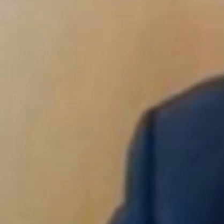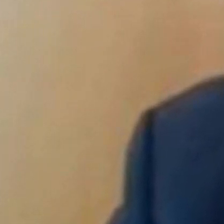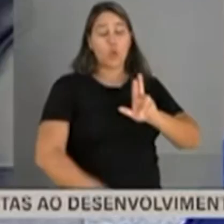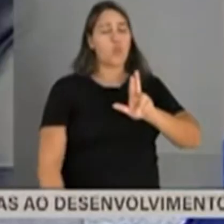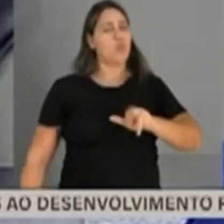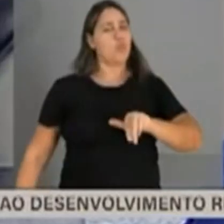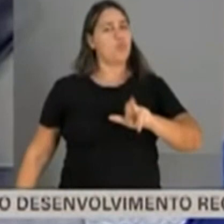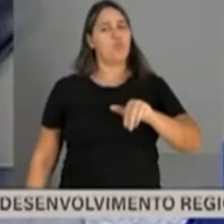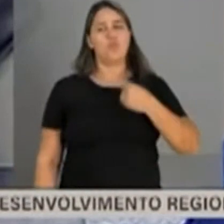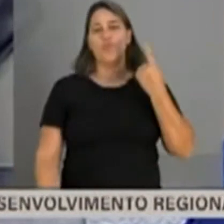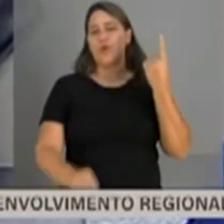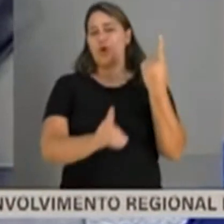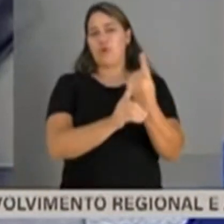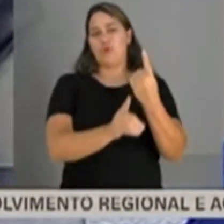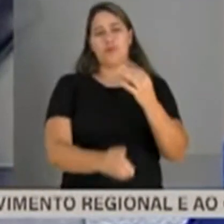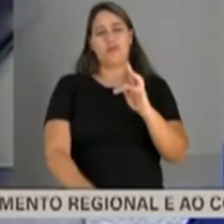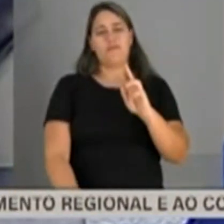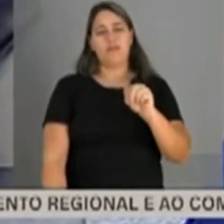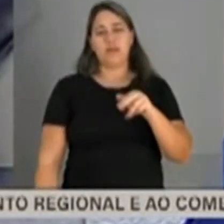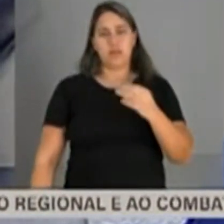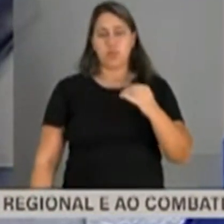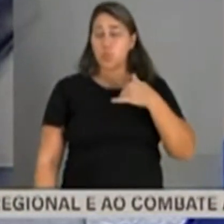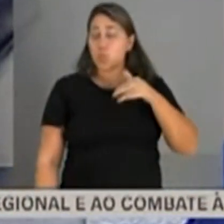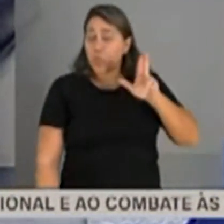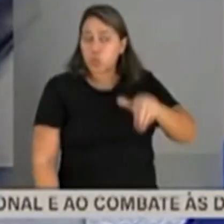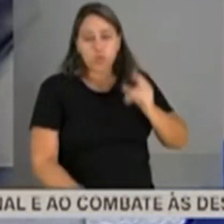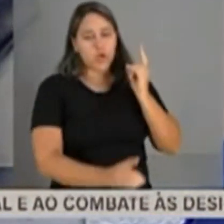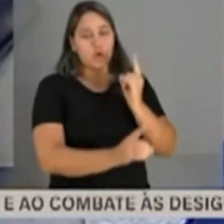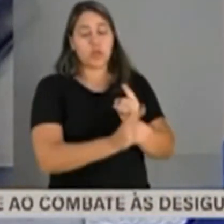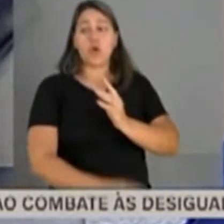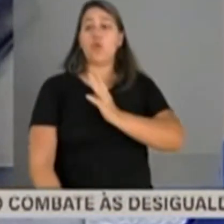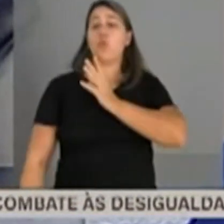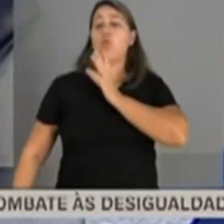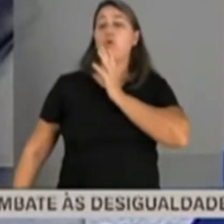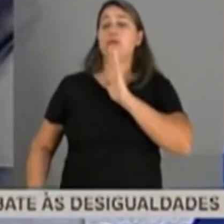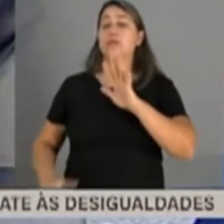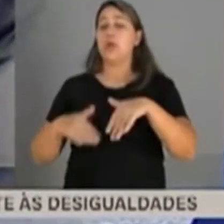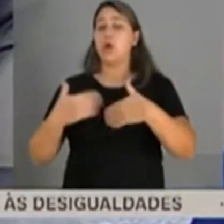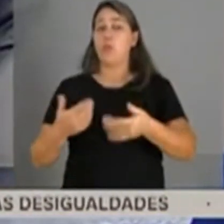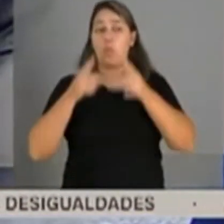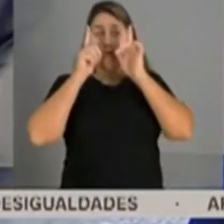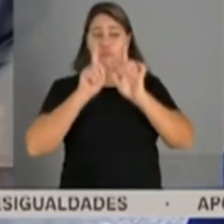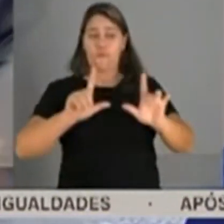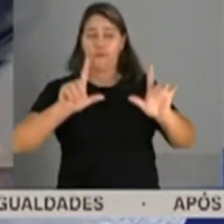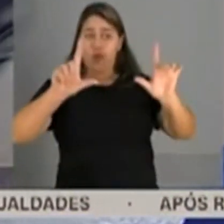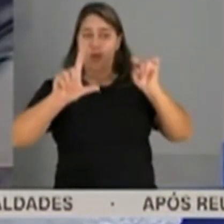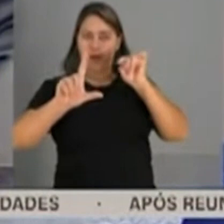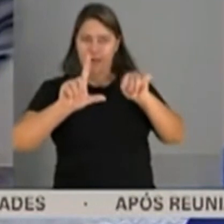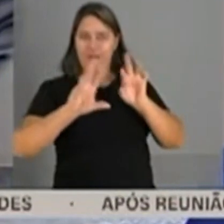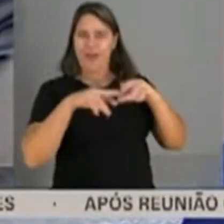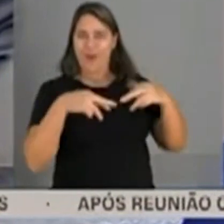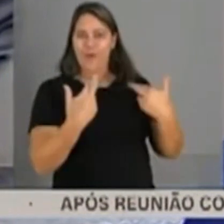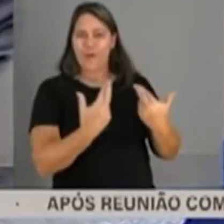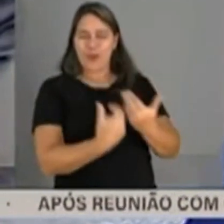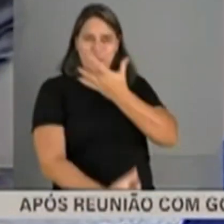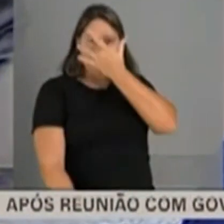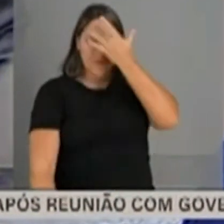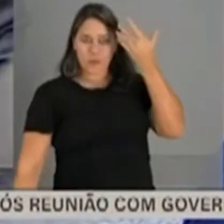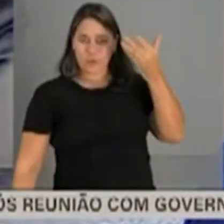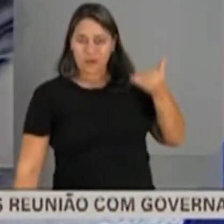eu encontrei Francisco Maximiano. Nunca o senhor encontrou ele O pessoalmente? conheci quando assisti à sessão que ele estava aqui na condição